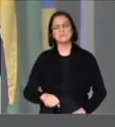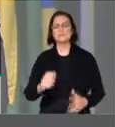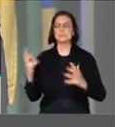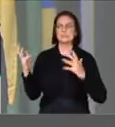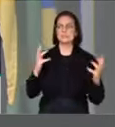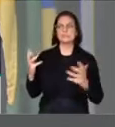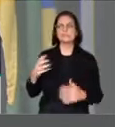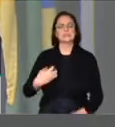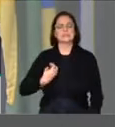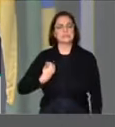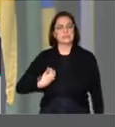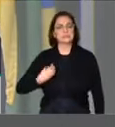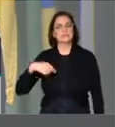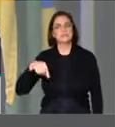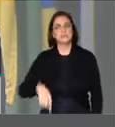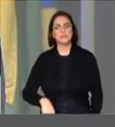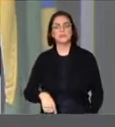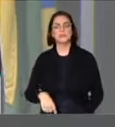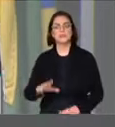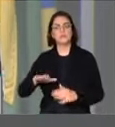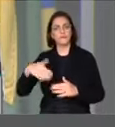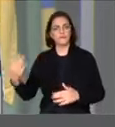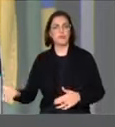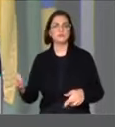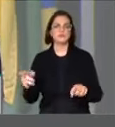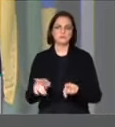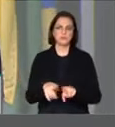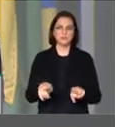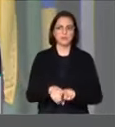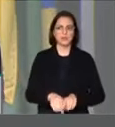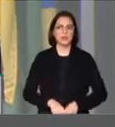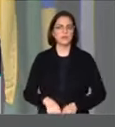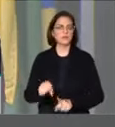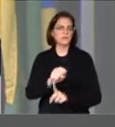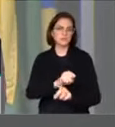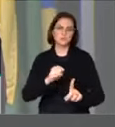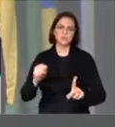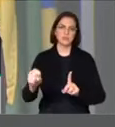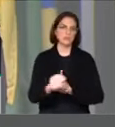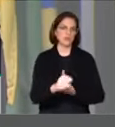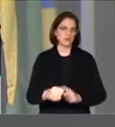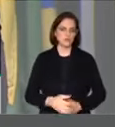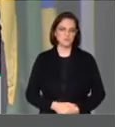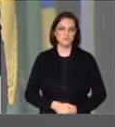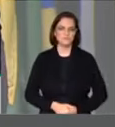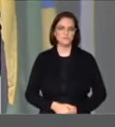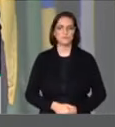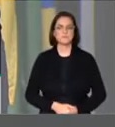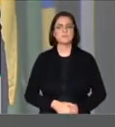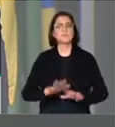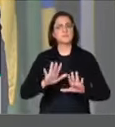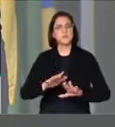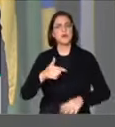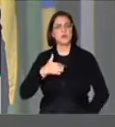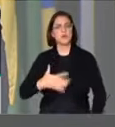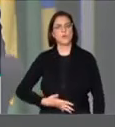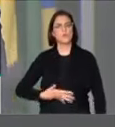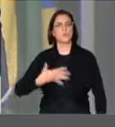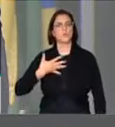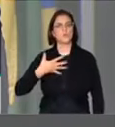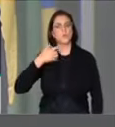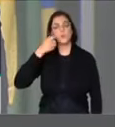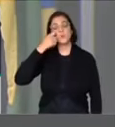assolam, dentro da e fora daqui, nessa sociedade, e ter o orgulho de hoje